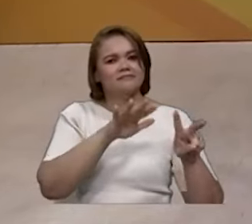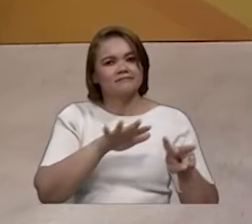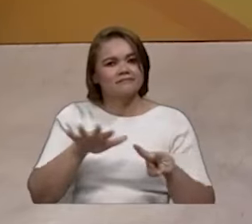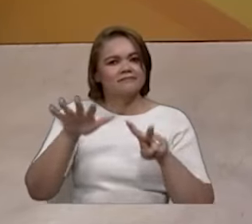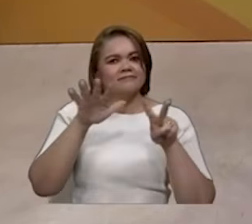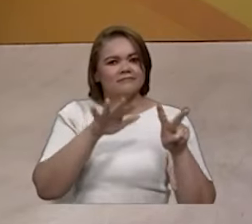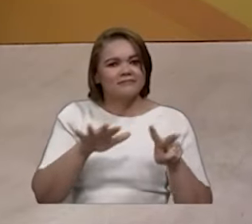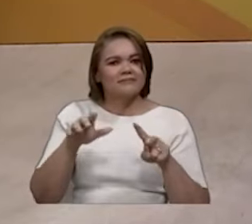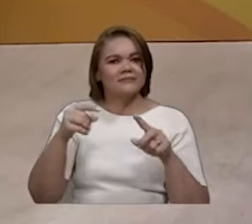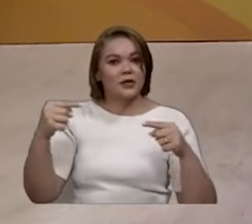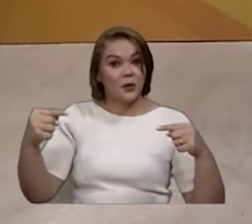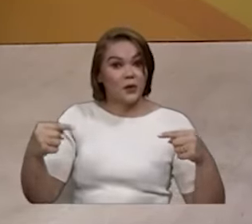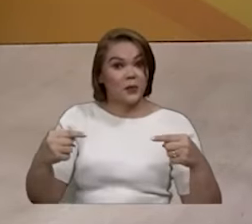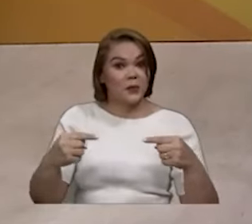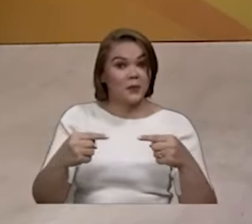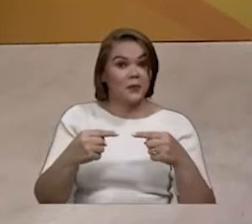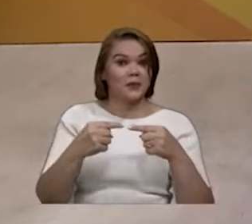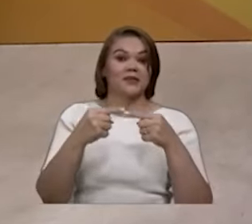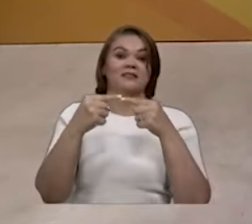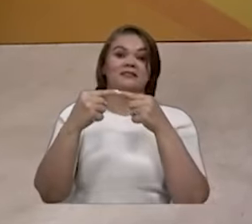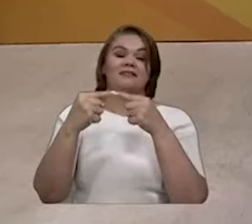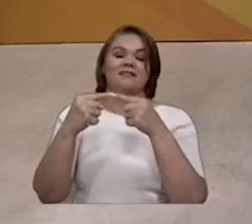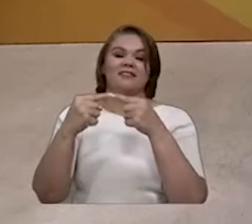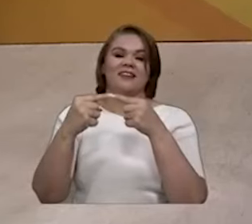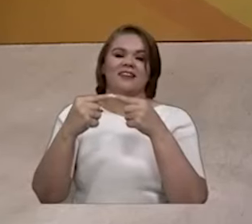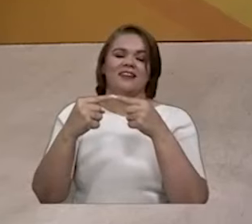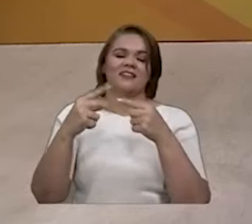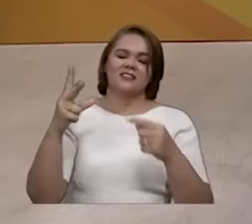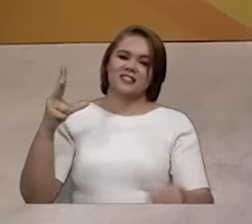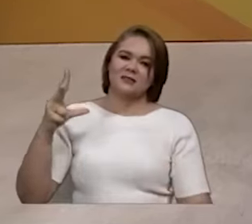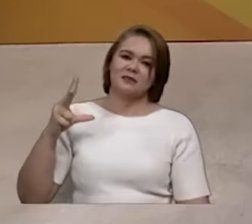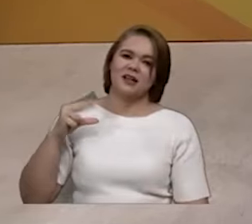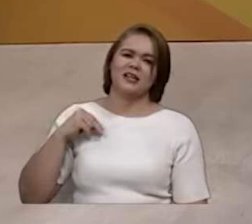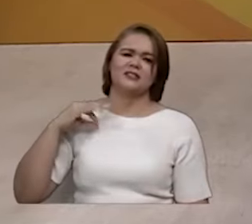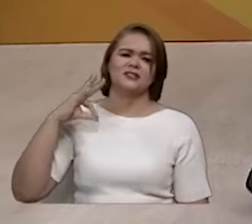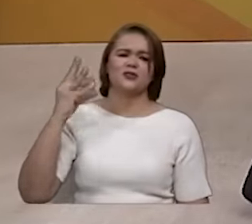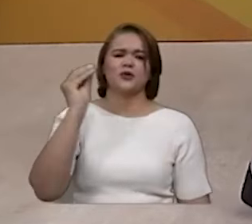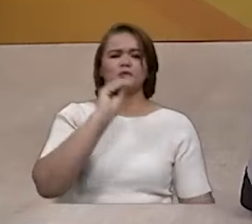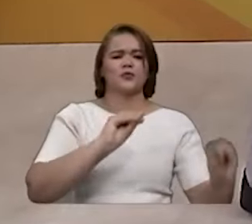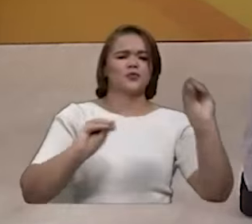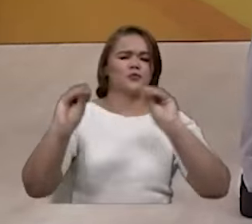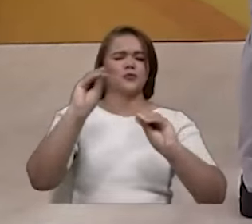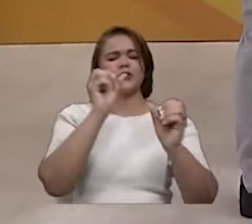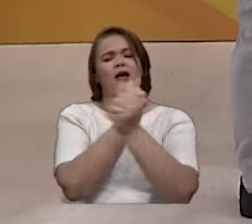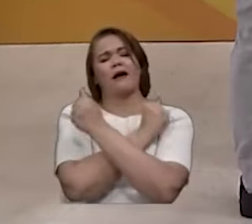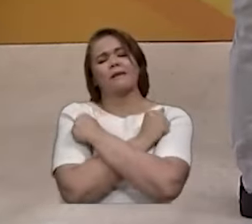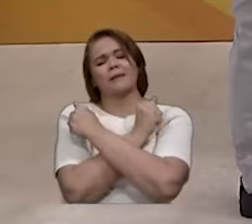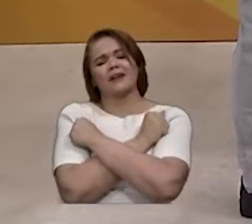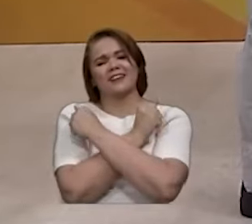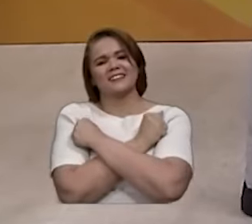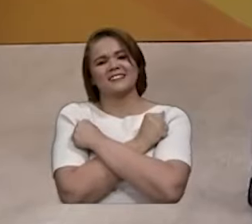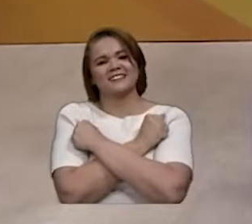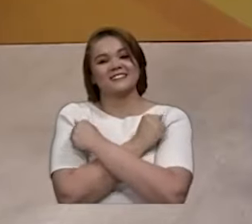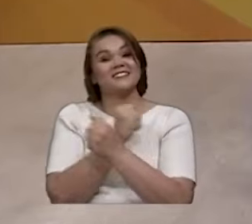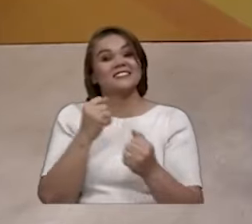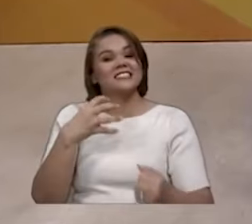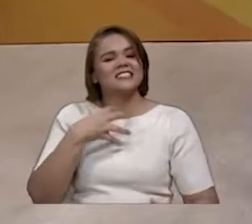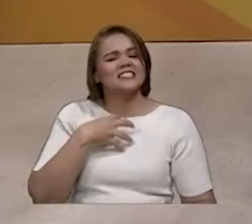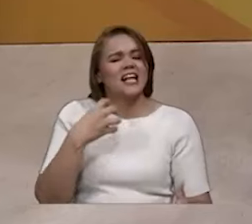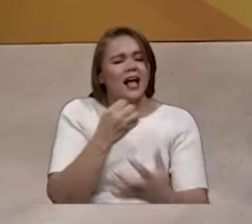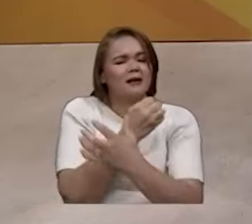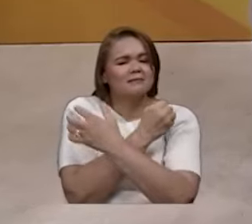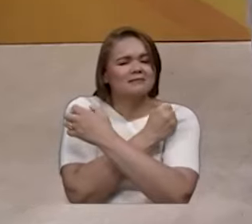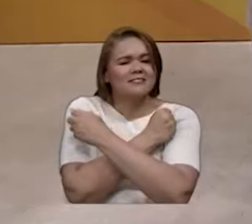nosso sorteio aqui e vocês são, sem dúvida alguma, merecedores de todos os beijos e abraços. Verdade, sintam-se